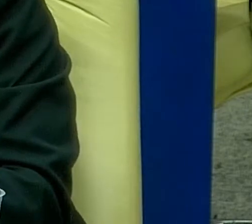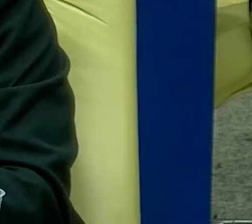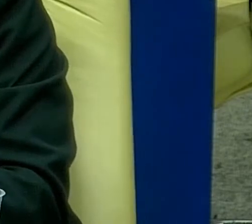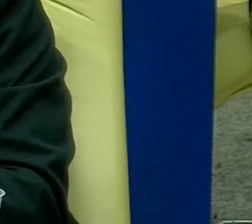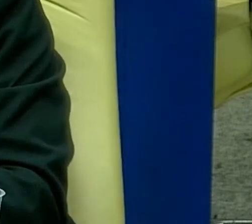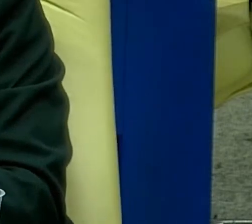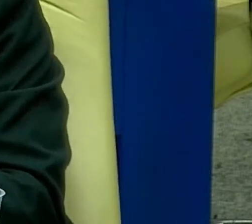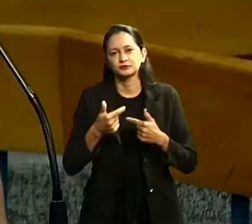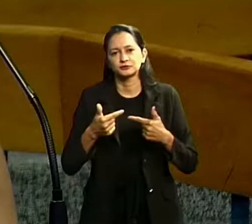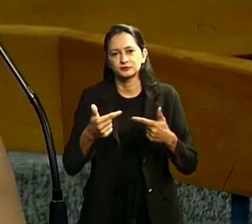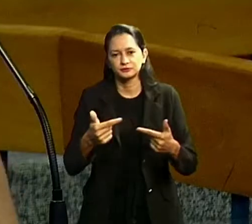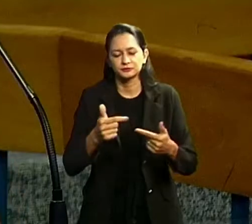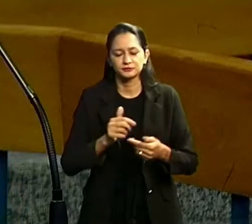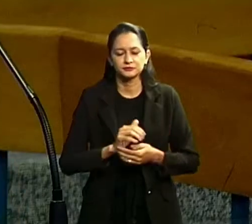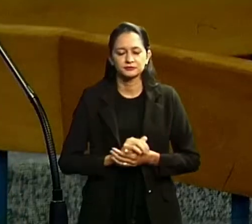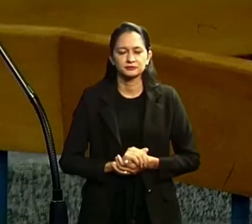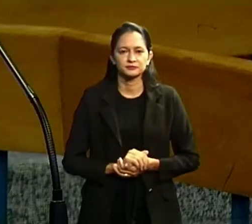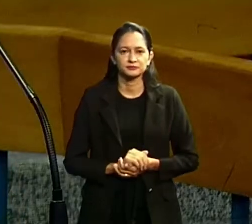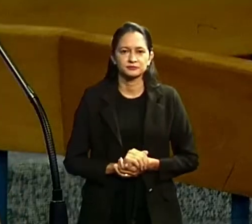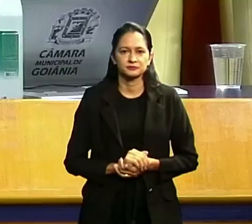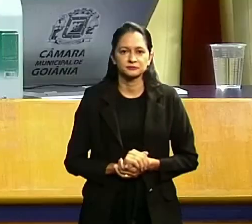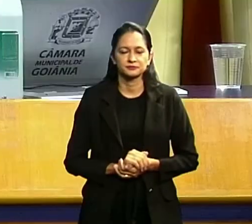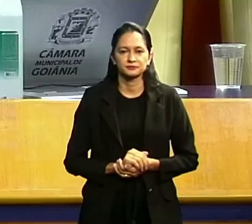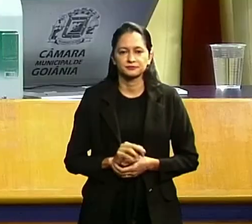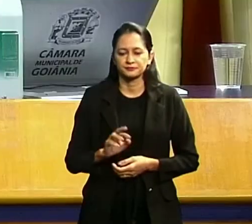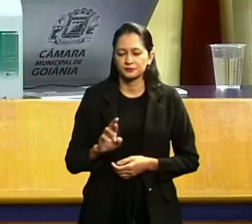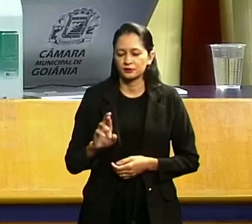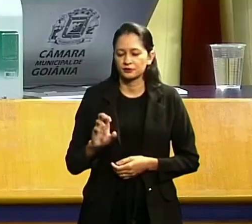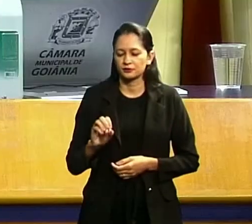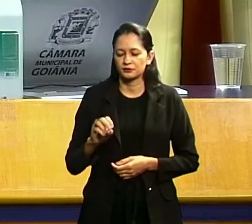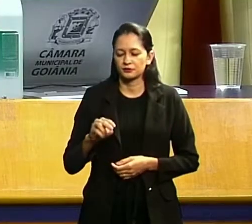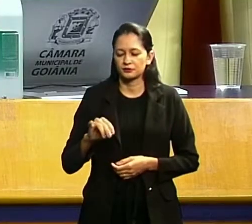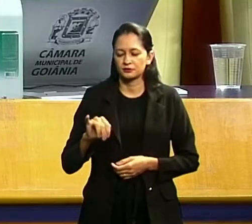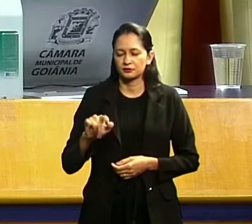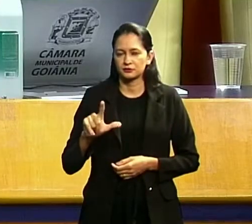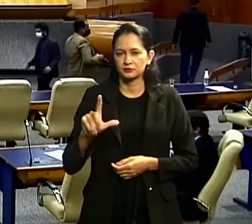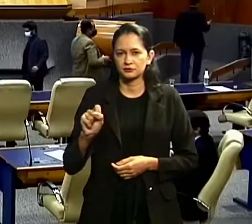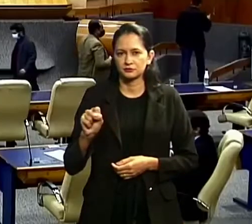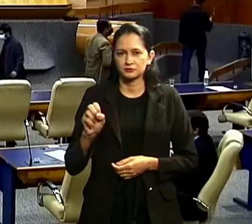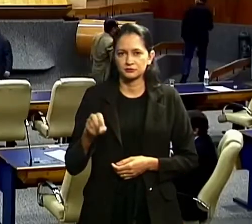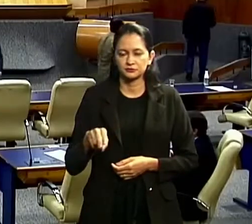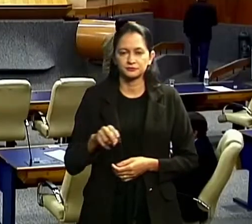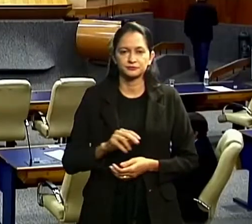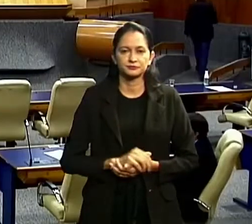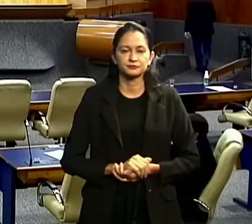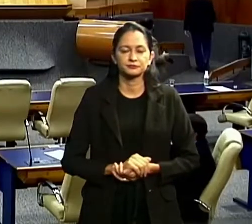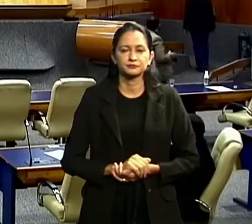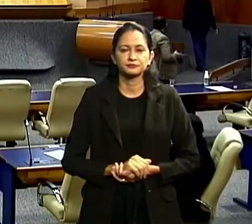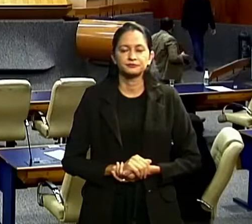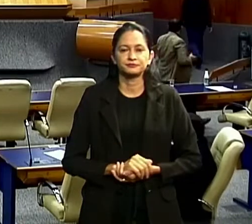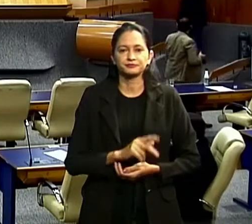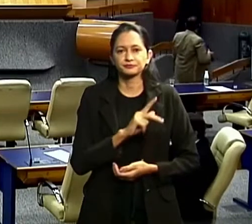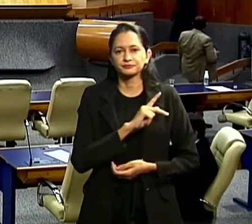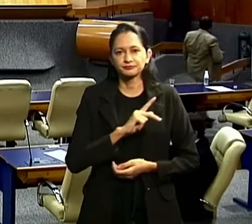Deus. Obrigado, senhor presidente. Obrigado, Vossa Excelência. Vereador Ronilson Reis, pela ordem. Senhor